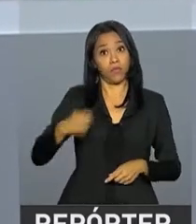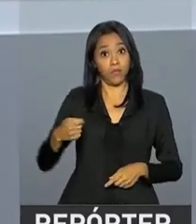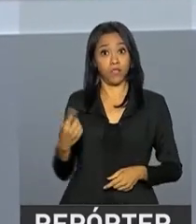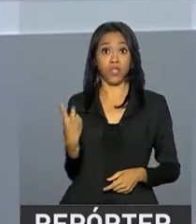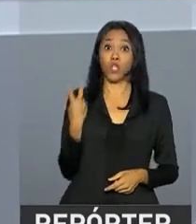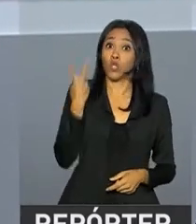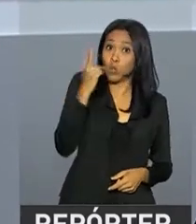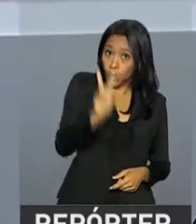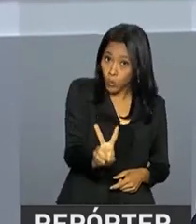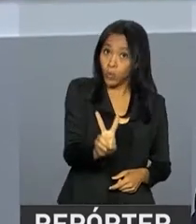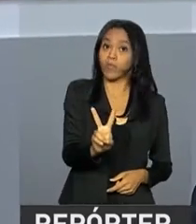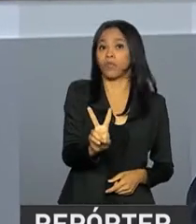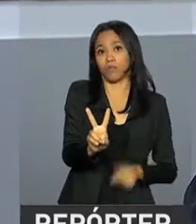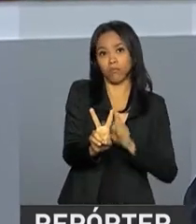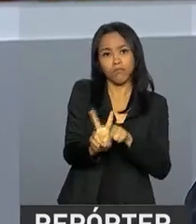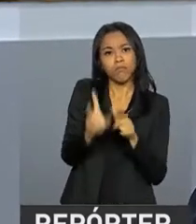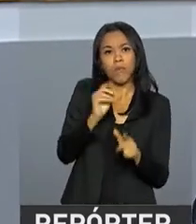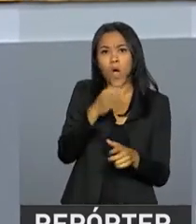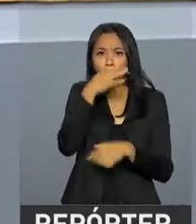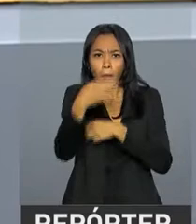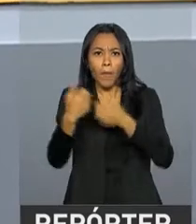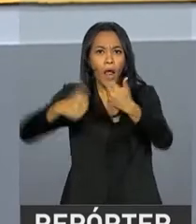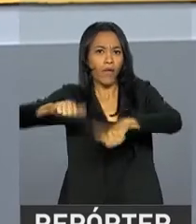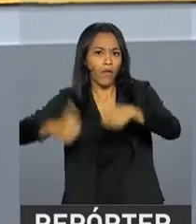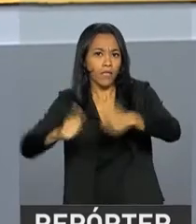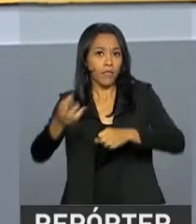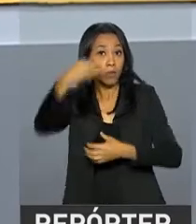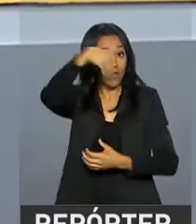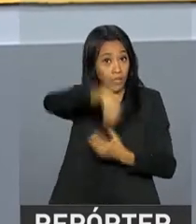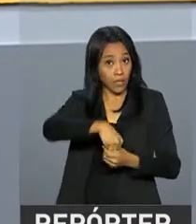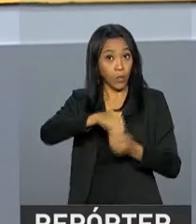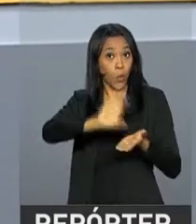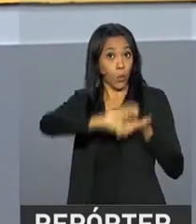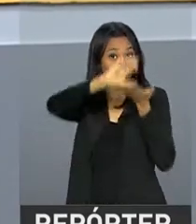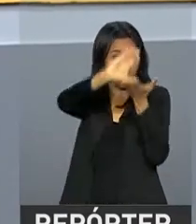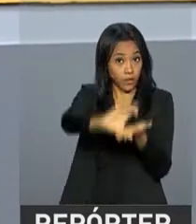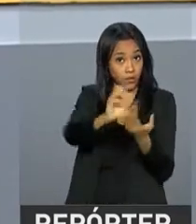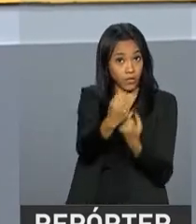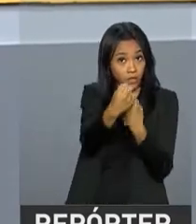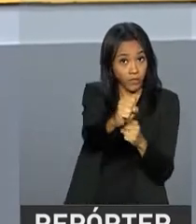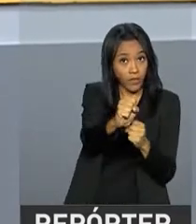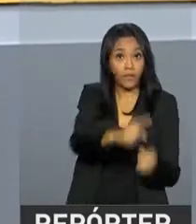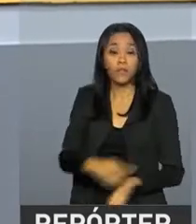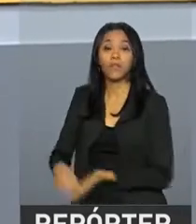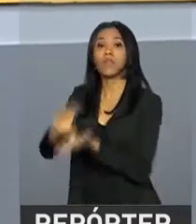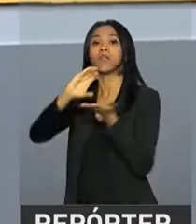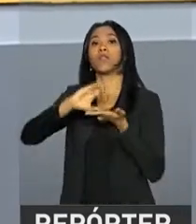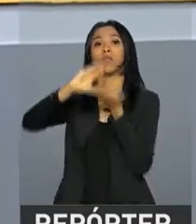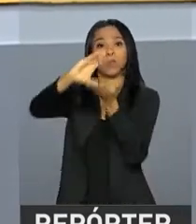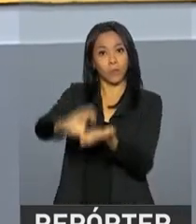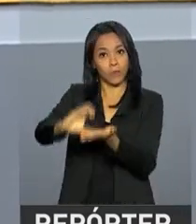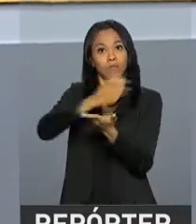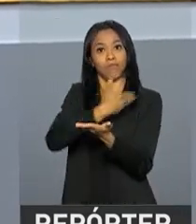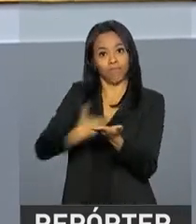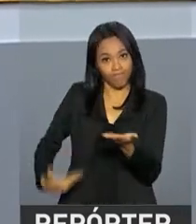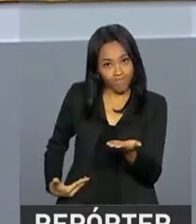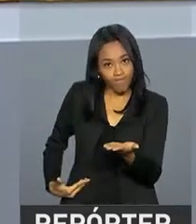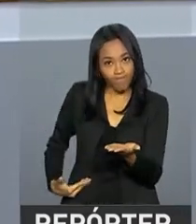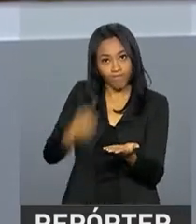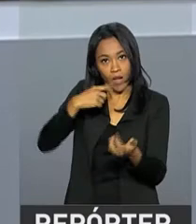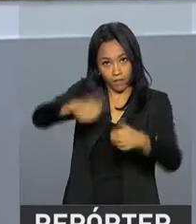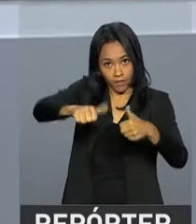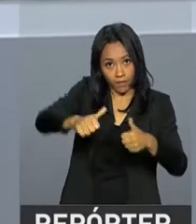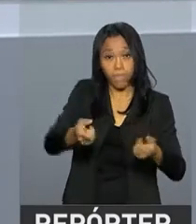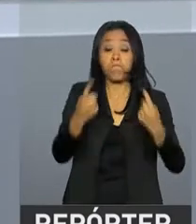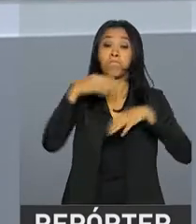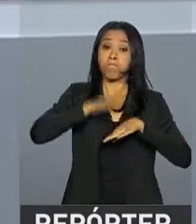dois órgãos consultivos do presidente da república o conselho de defesa nacional e do conselho da república ainda de acordo